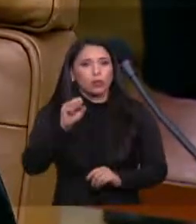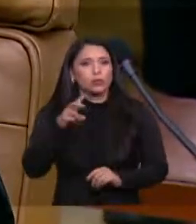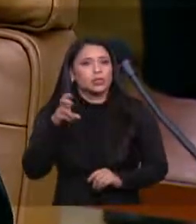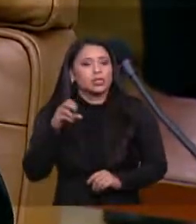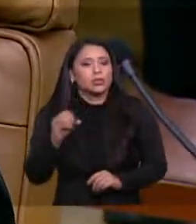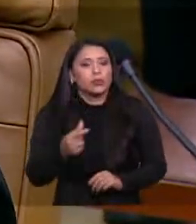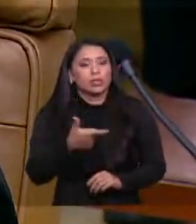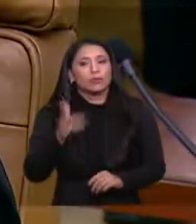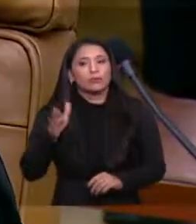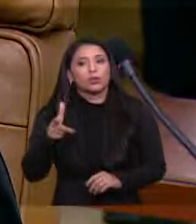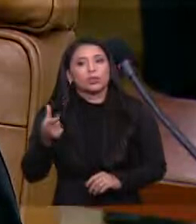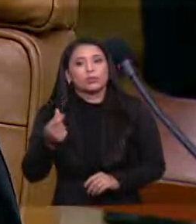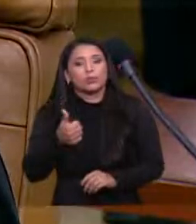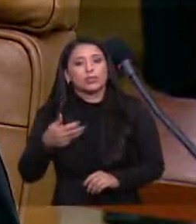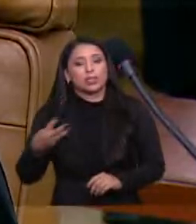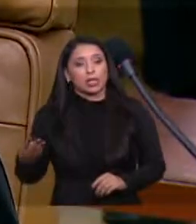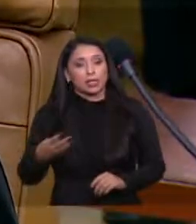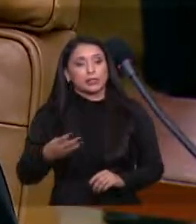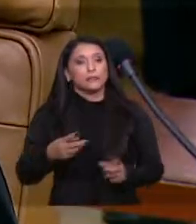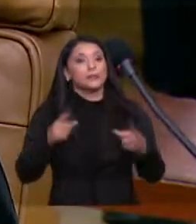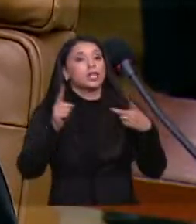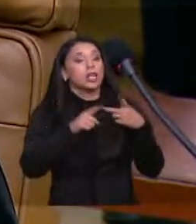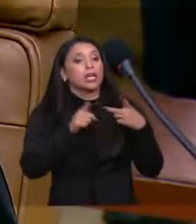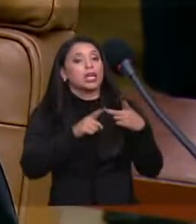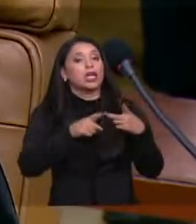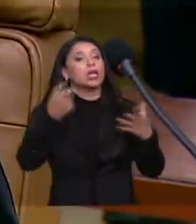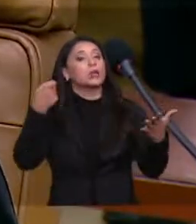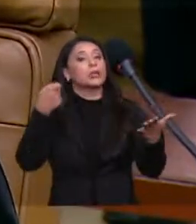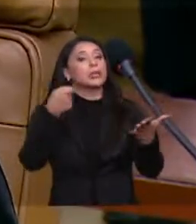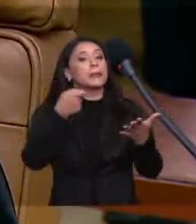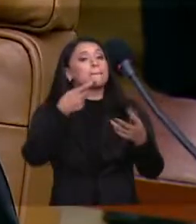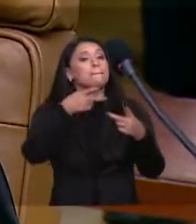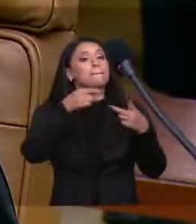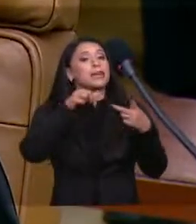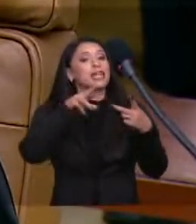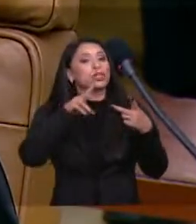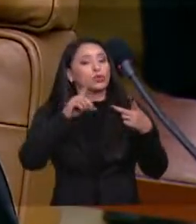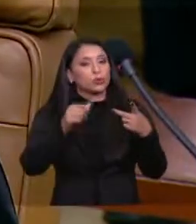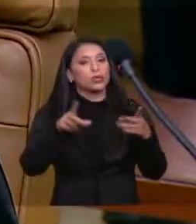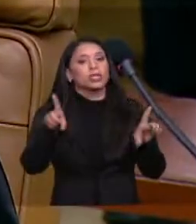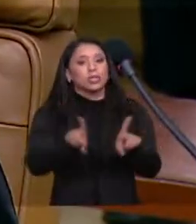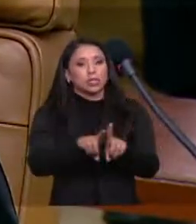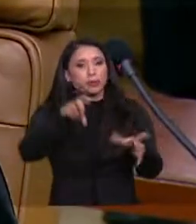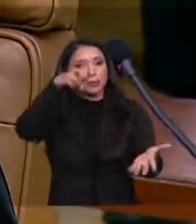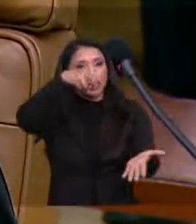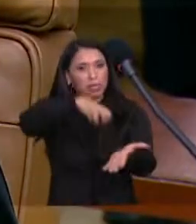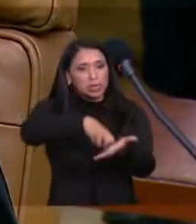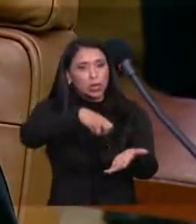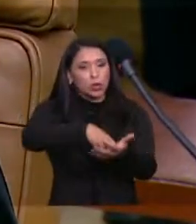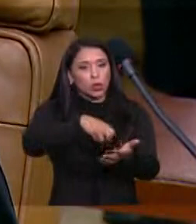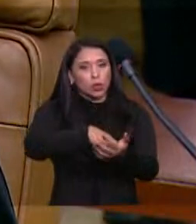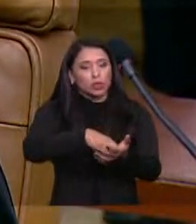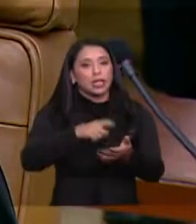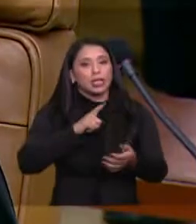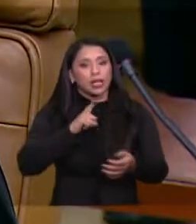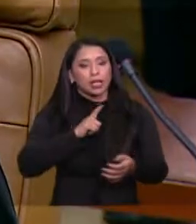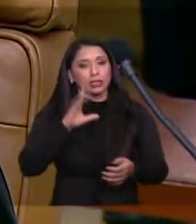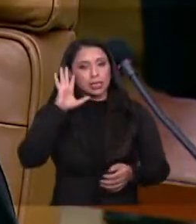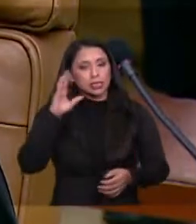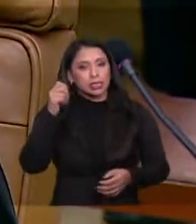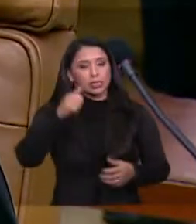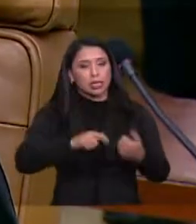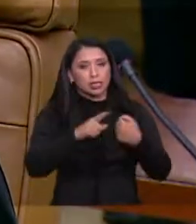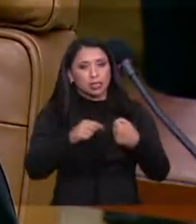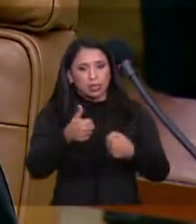2013 segundo condenaram denunciado Pedro Paulo bergamasque de Leoni Ramos como em curso nas